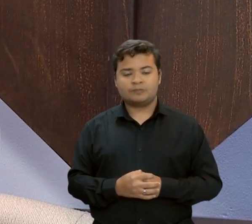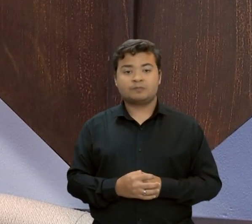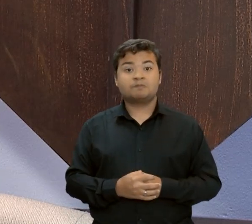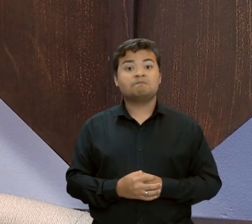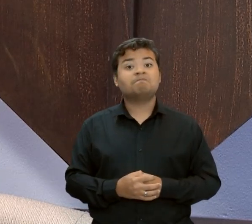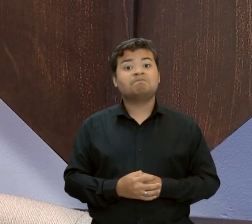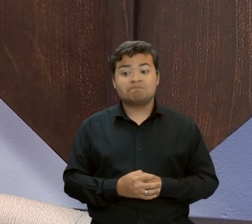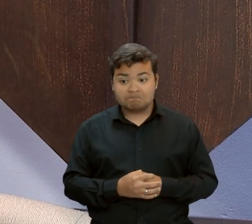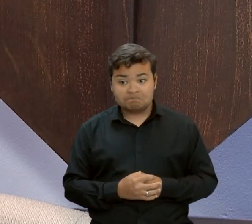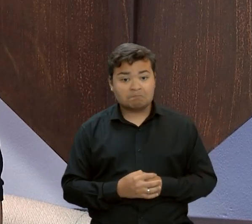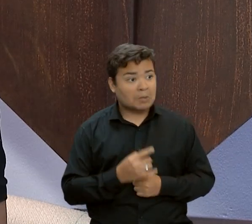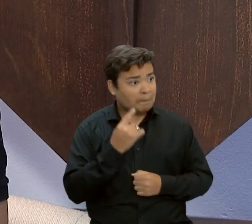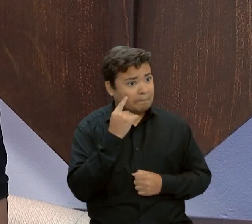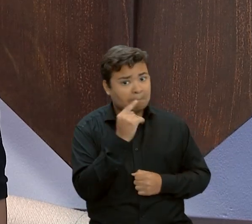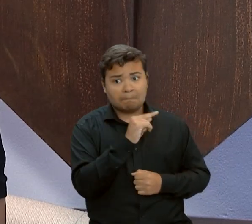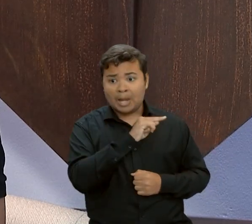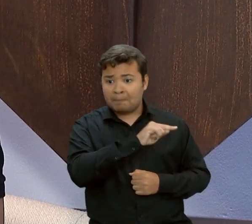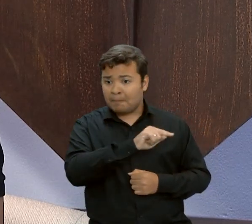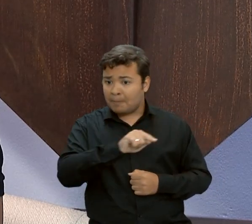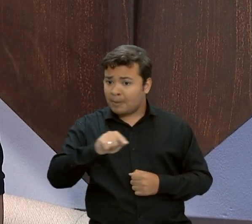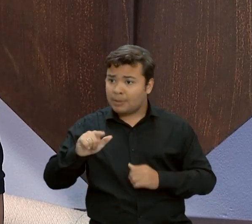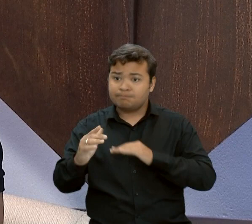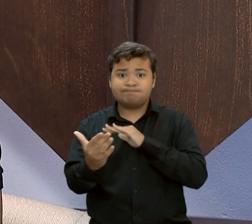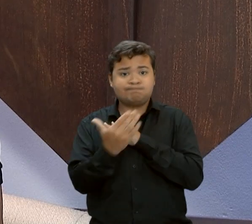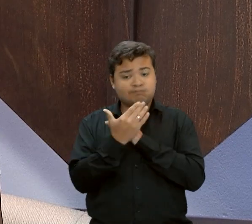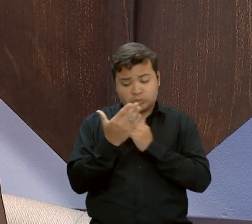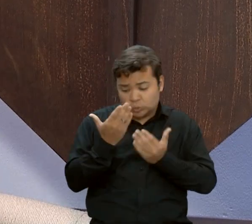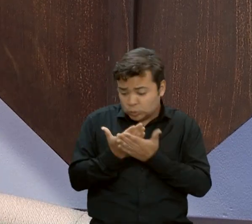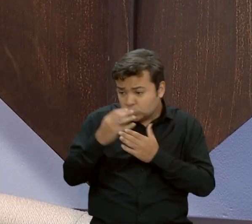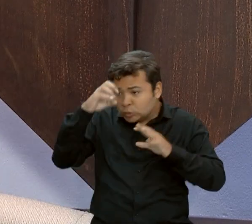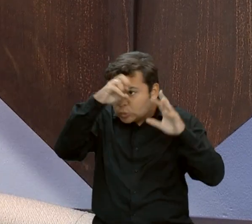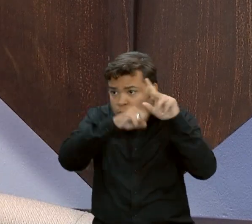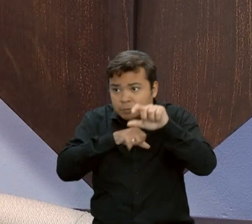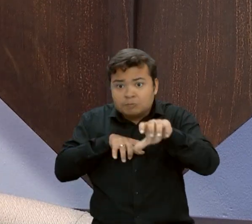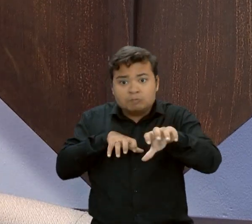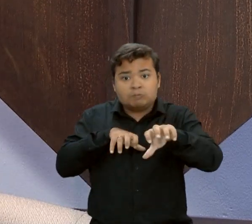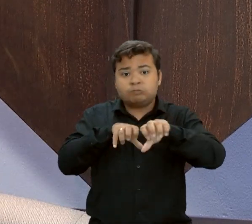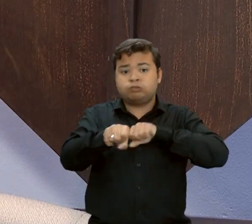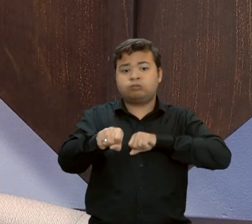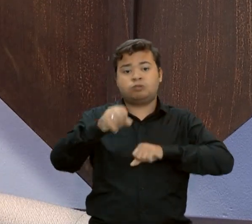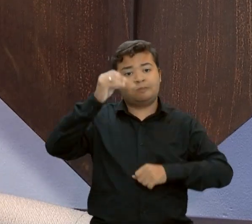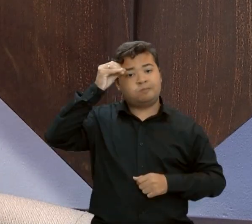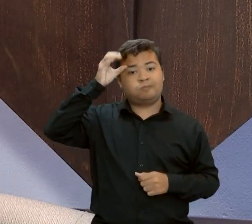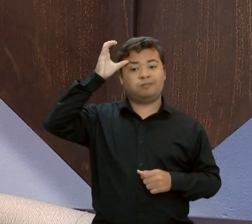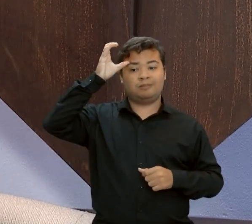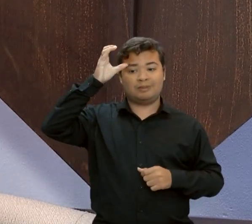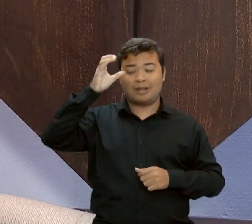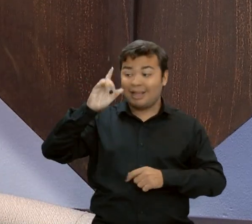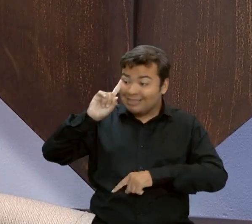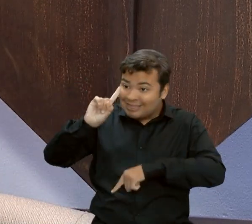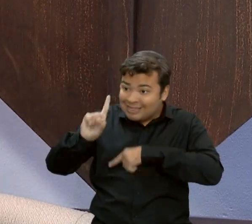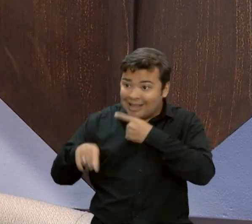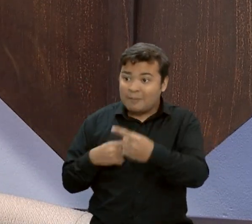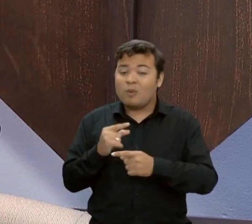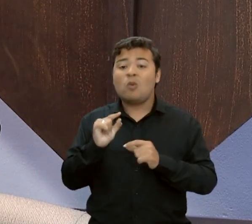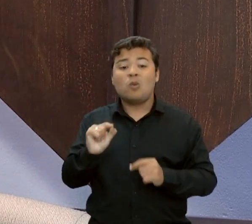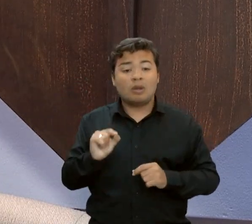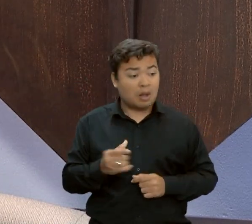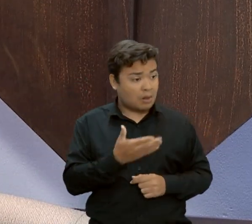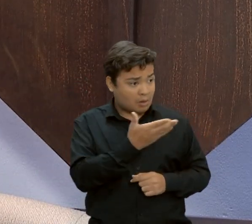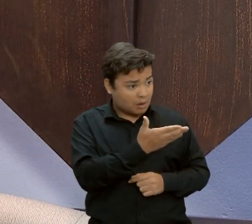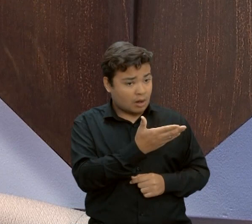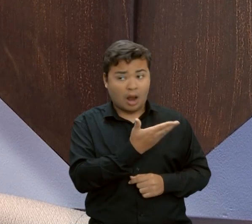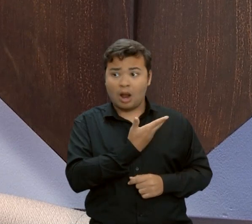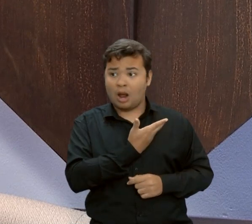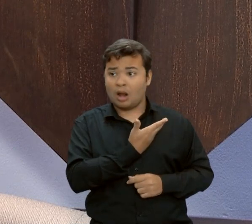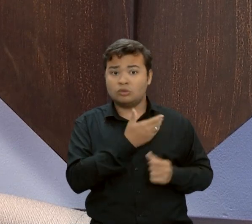Então tudo isso fez parte da minha formação, né? Então, e depois eu acompanhei ele como colega de profissão, como professor, né? E